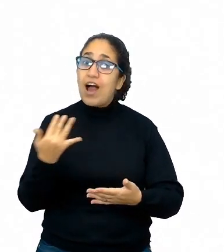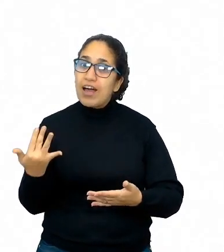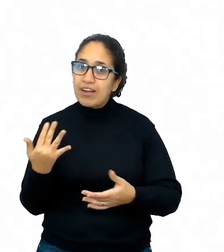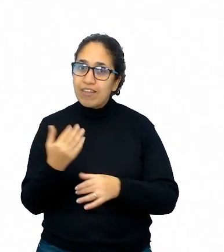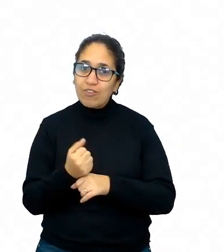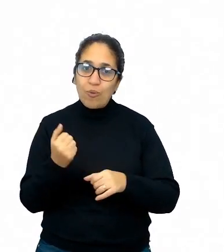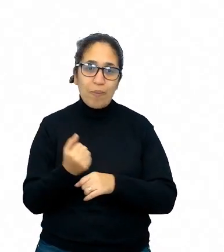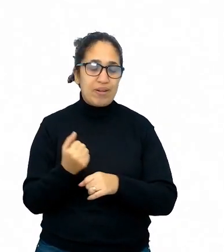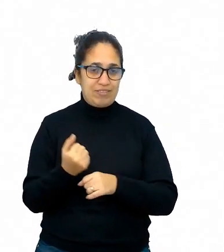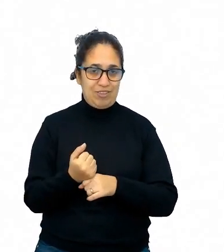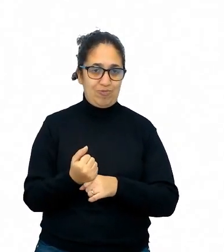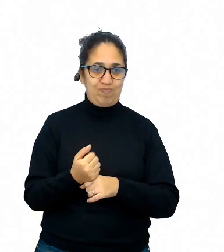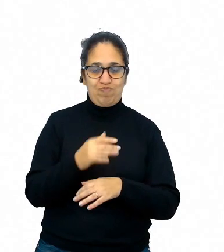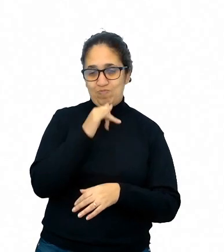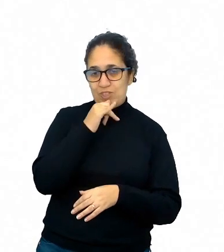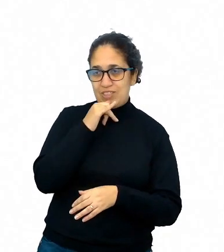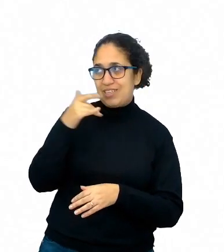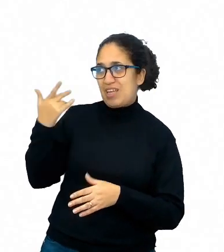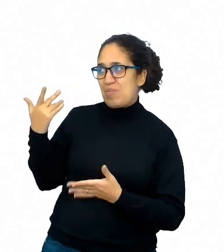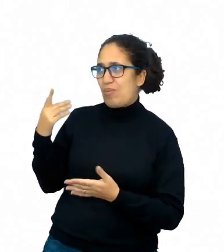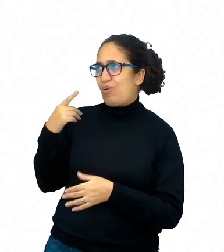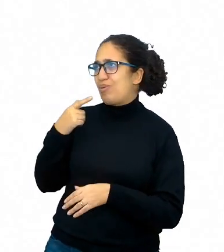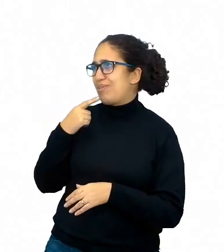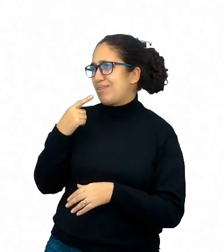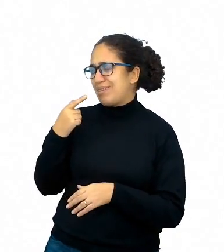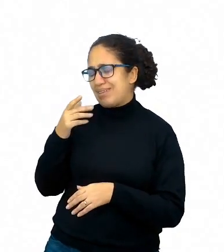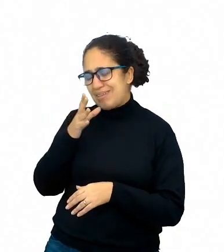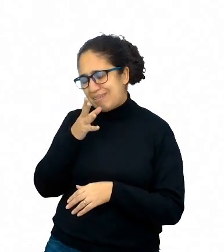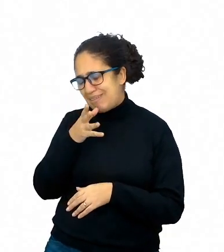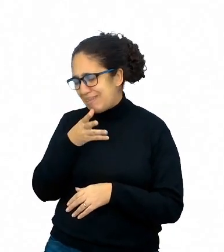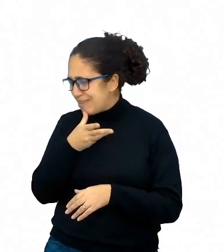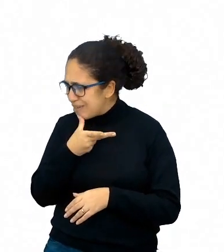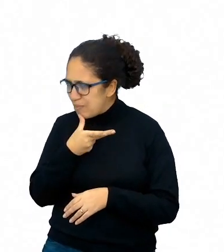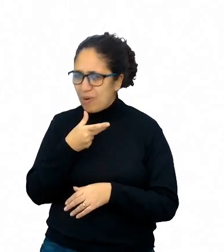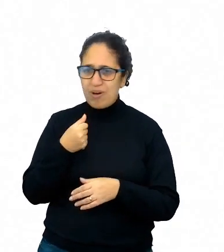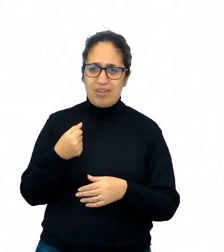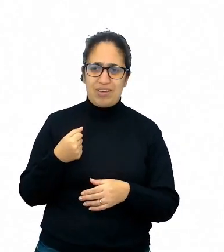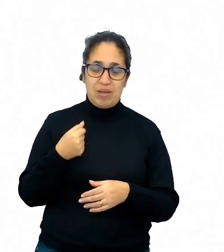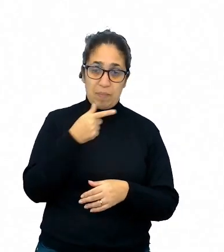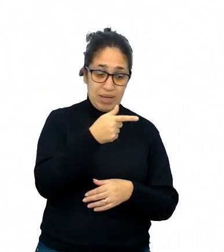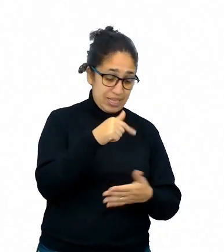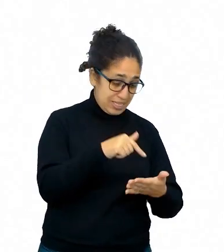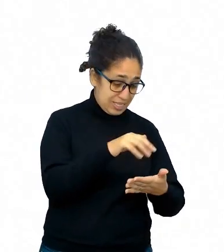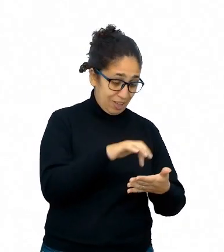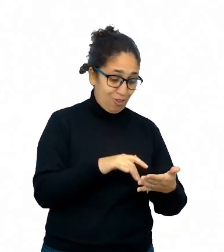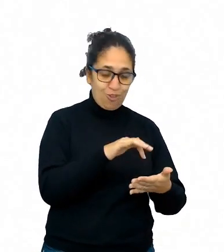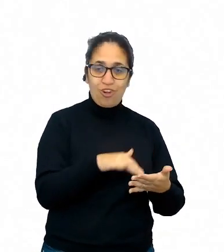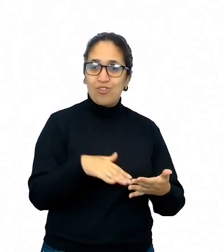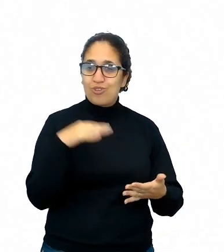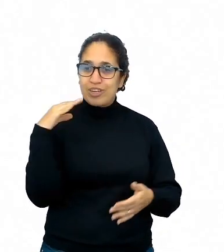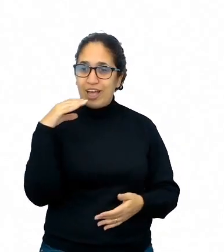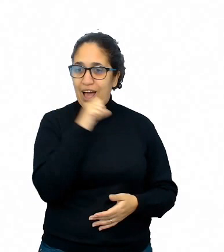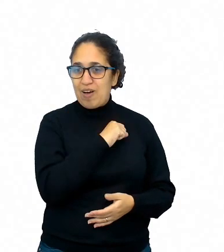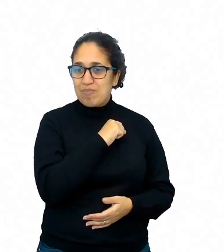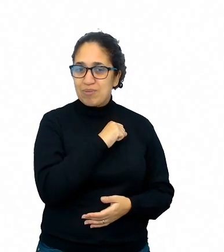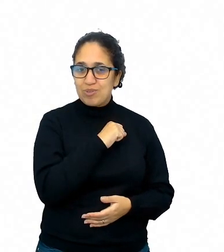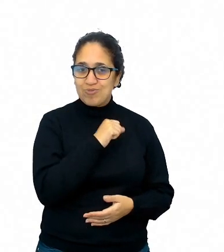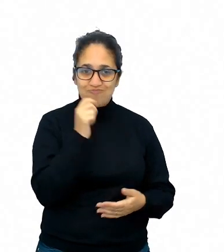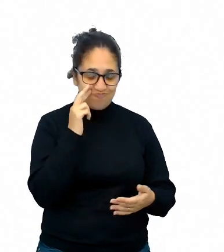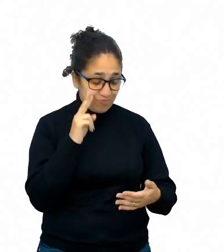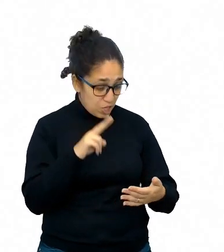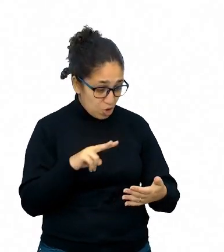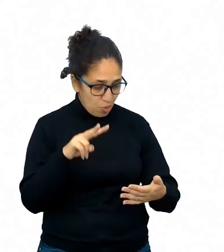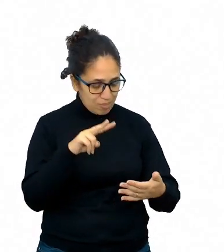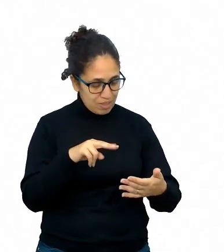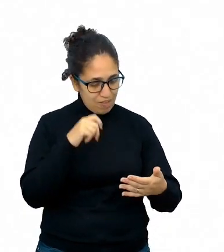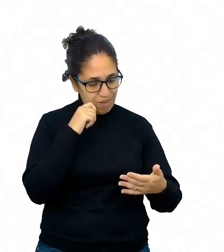vezes demorariam um pouco mais de tempo, mas dali ele ficaria testando os números e ele às vezes observaria o